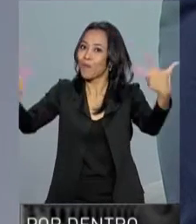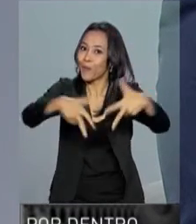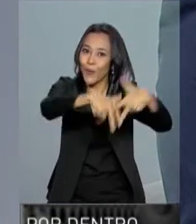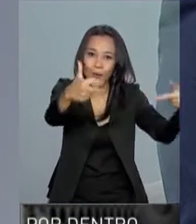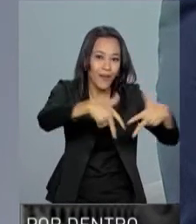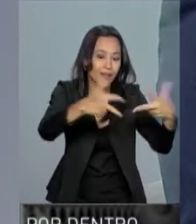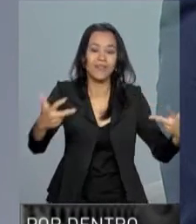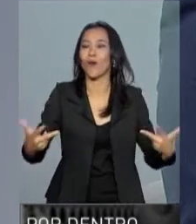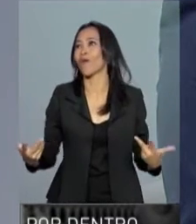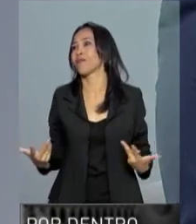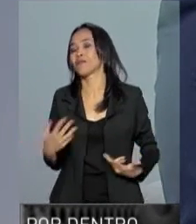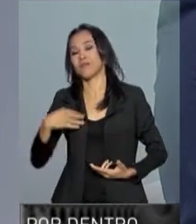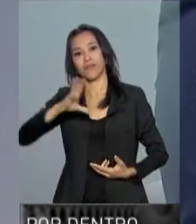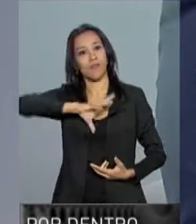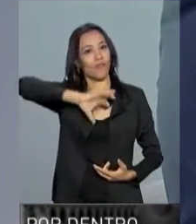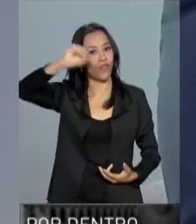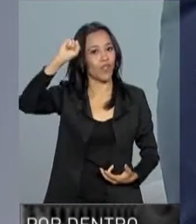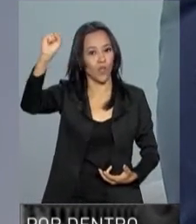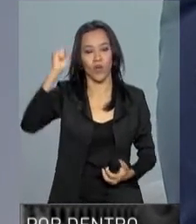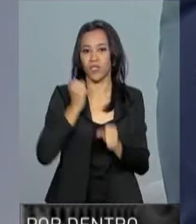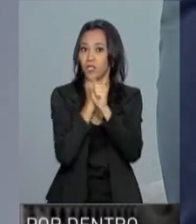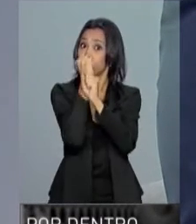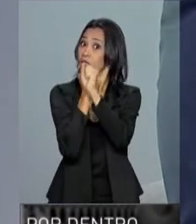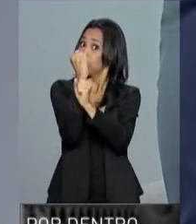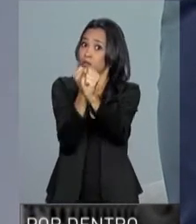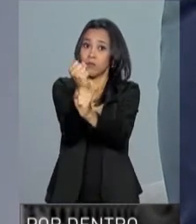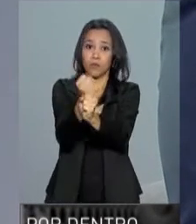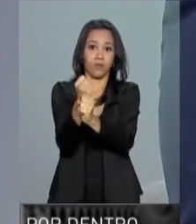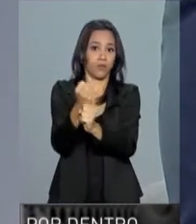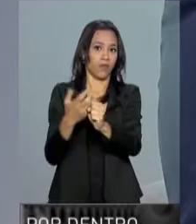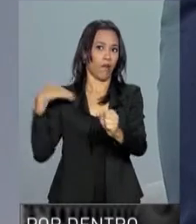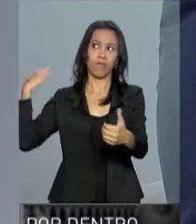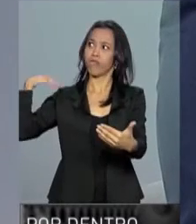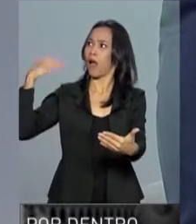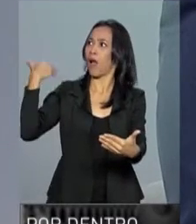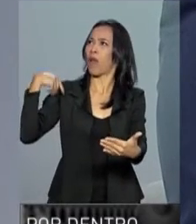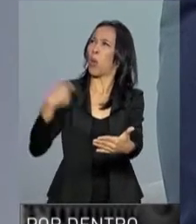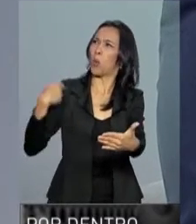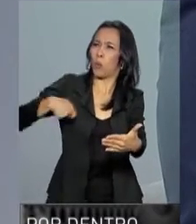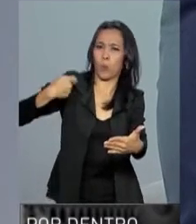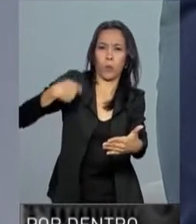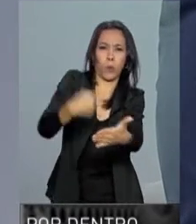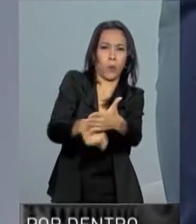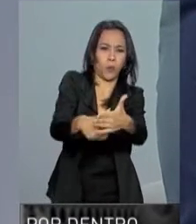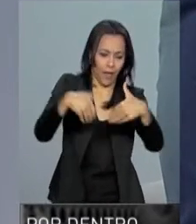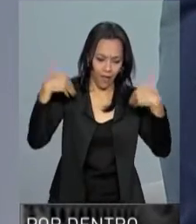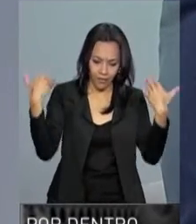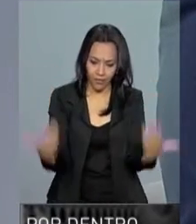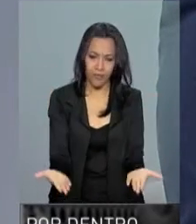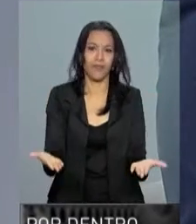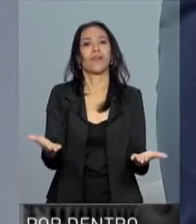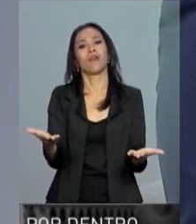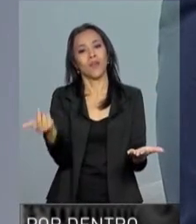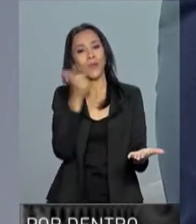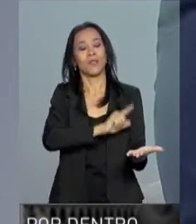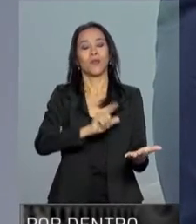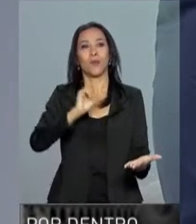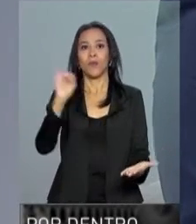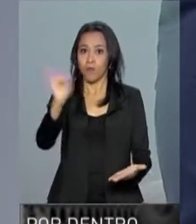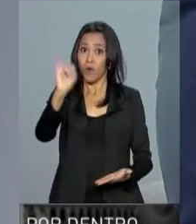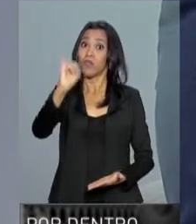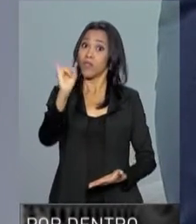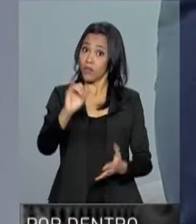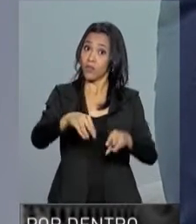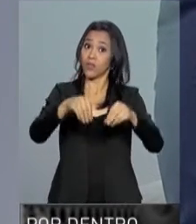realmente para eles uma vitória de anos e que os seus antecedentes E e essa luta deles pelo acesso é